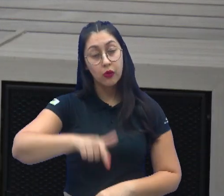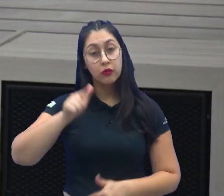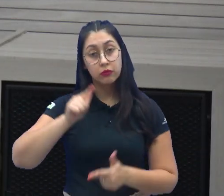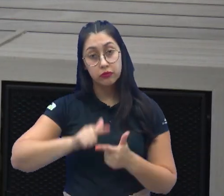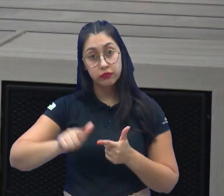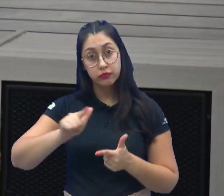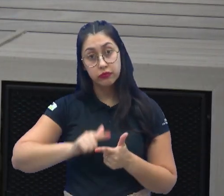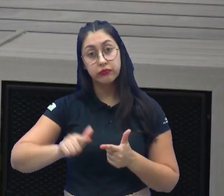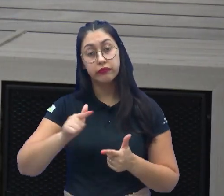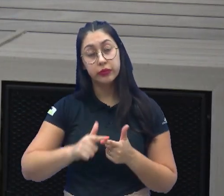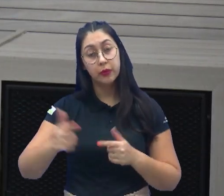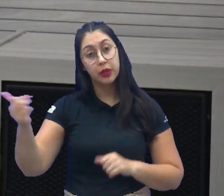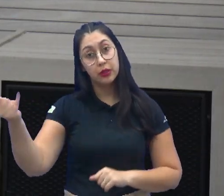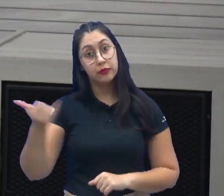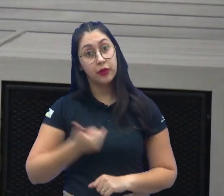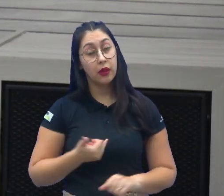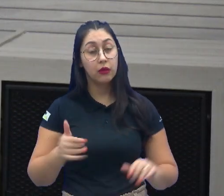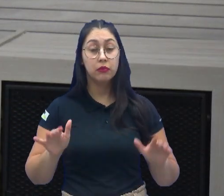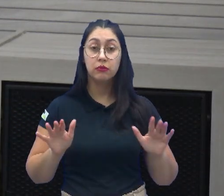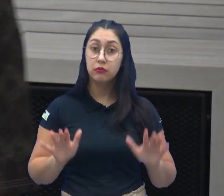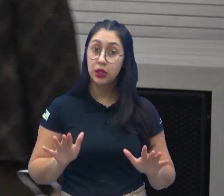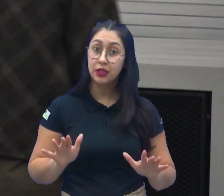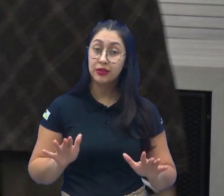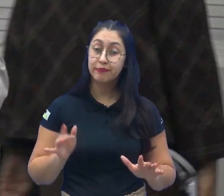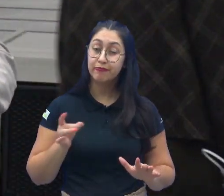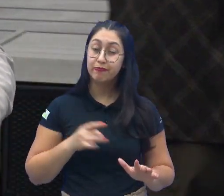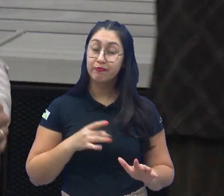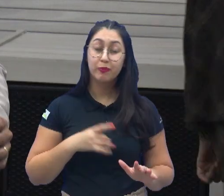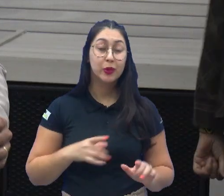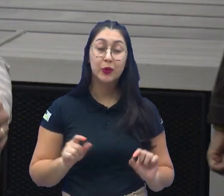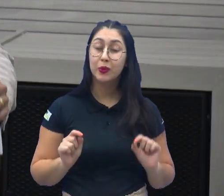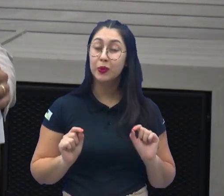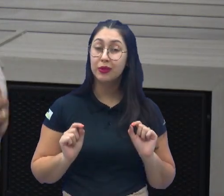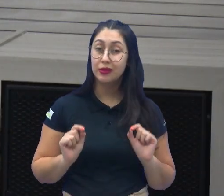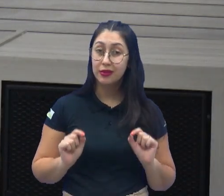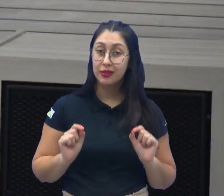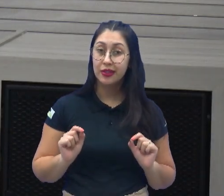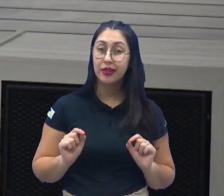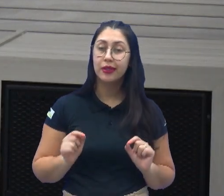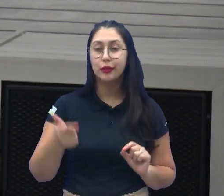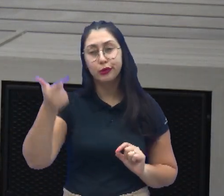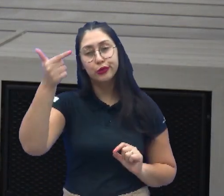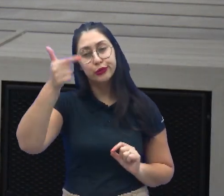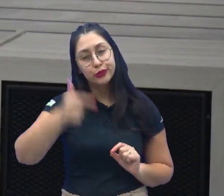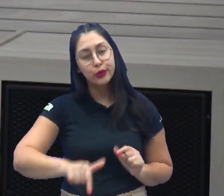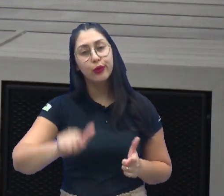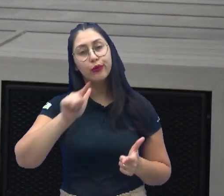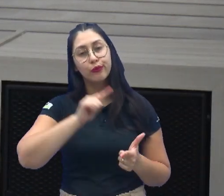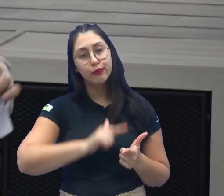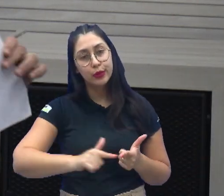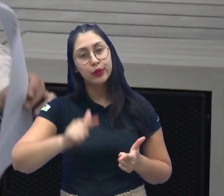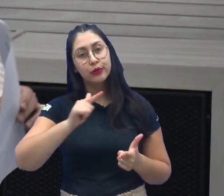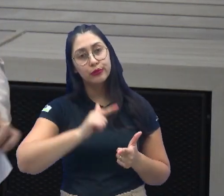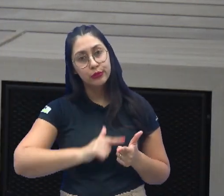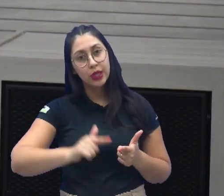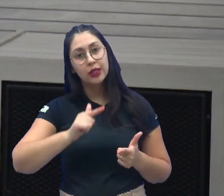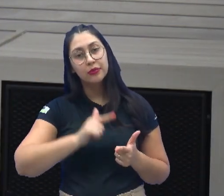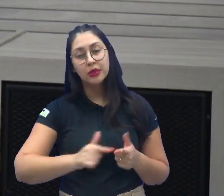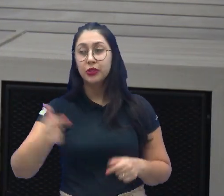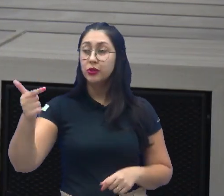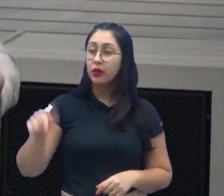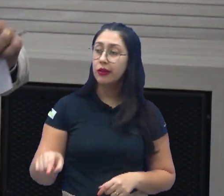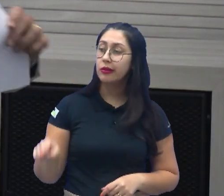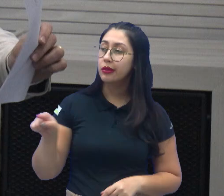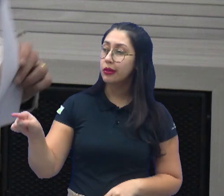gente, mas o meu receio é que possa começar tudo de novo, um caso aqui, outro